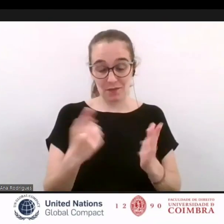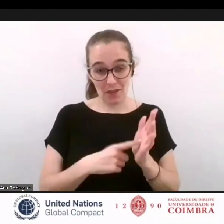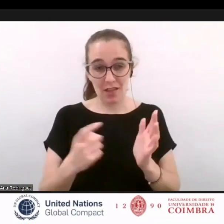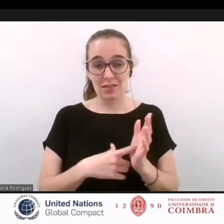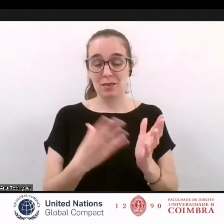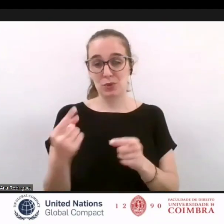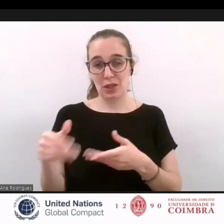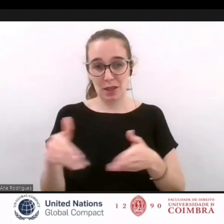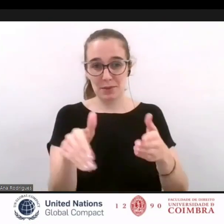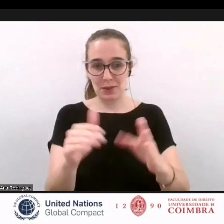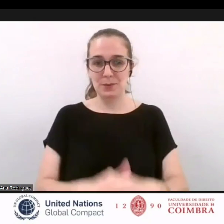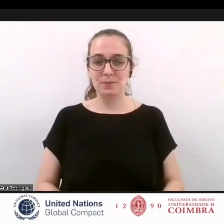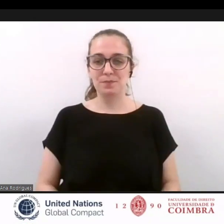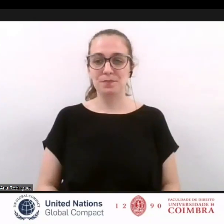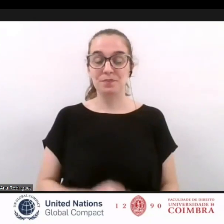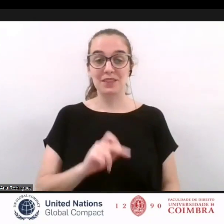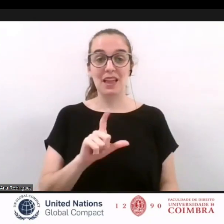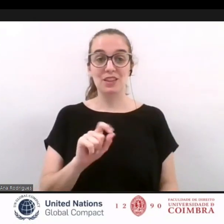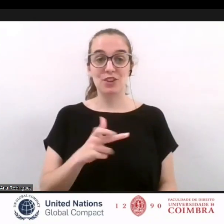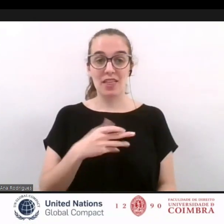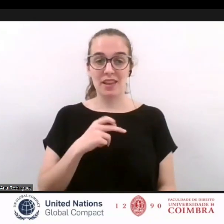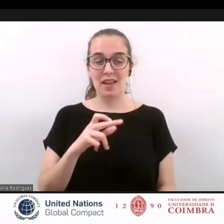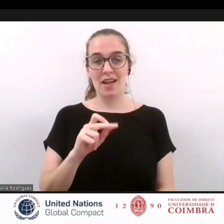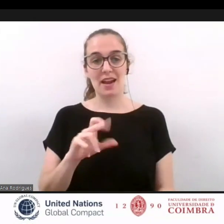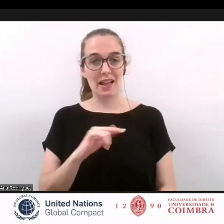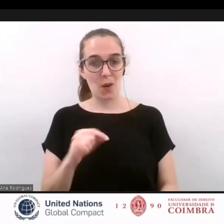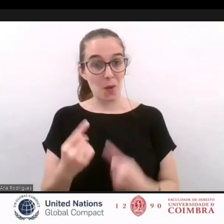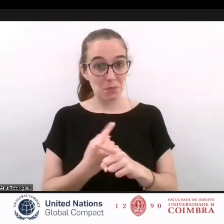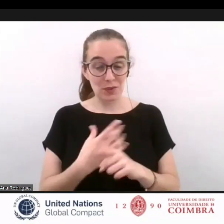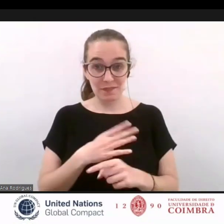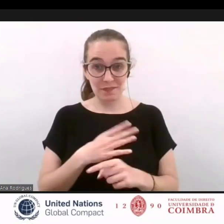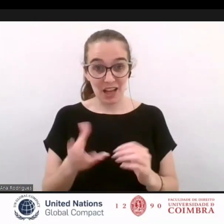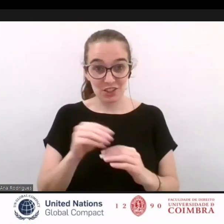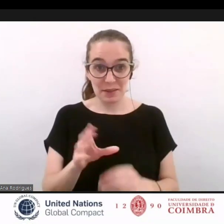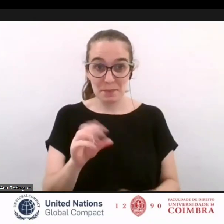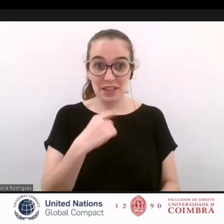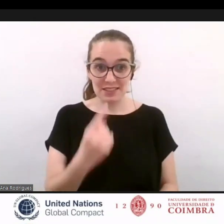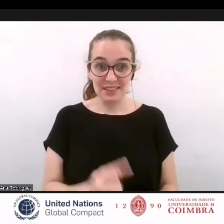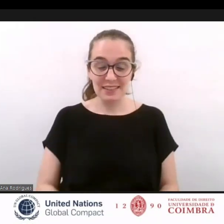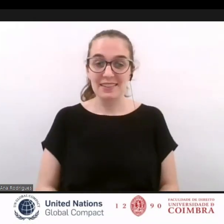Muito obrigado. Alexandra Aragão, relativamente a esta questão, tem algo que queira acrescentar?